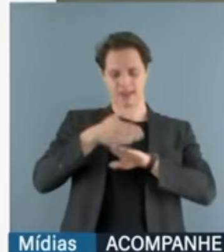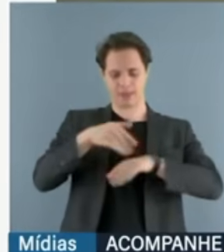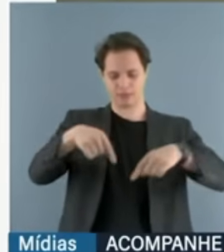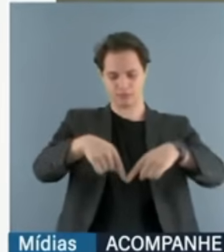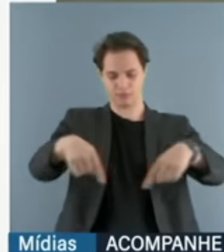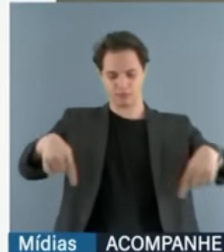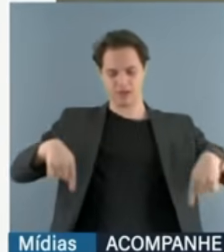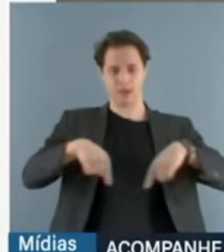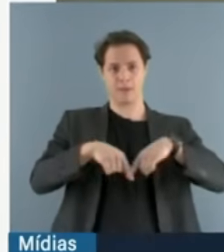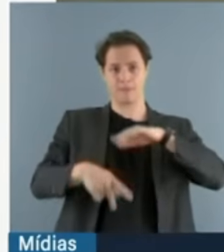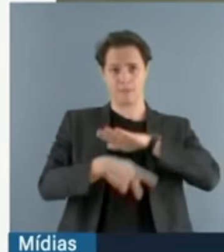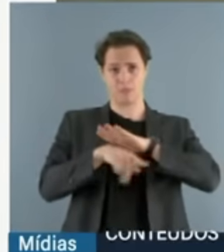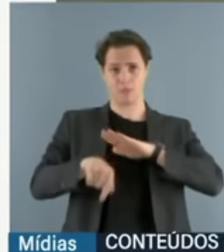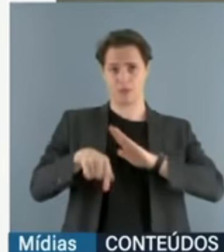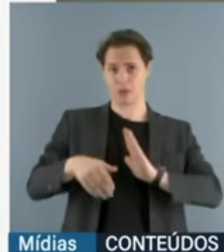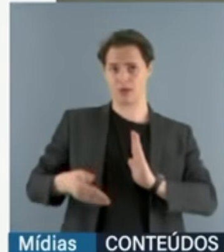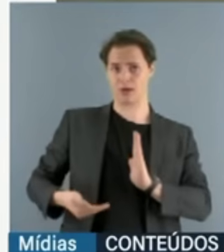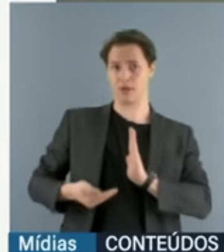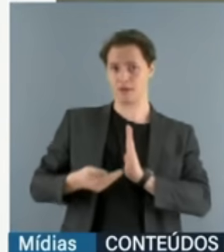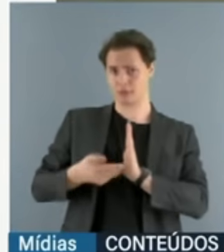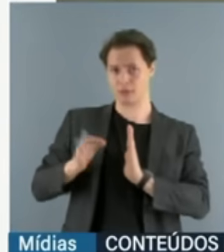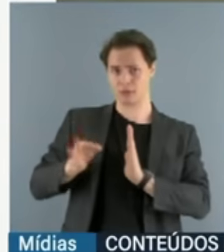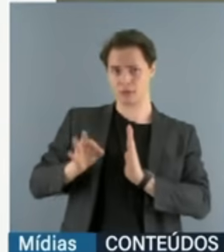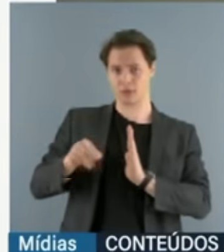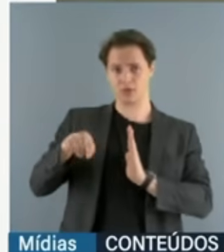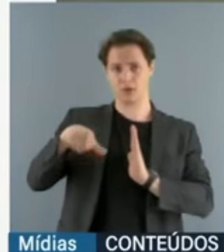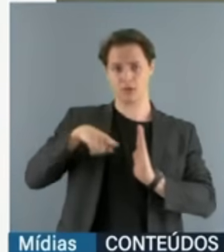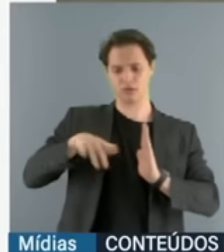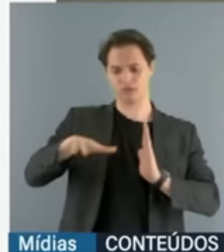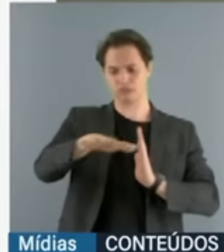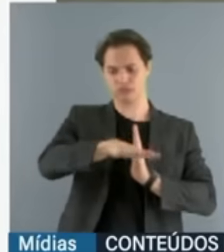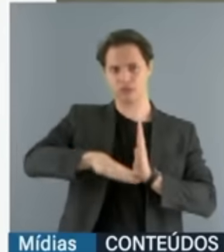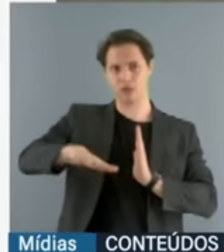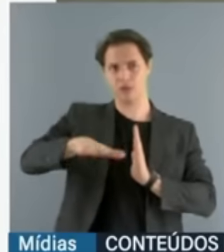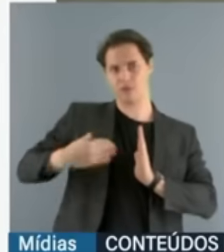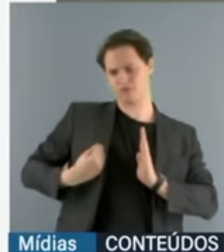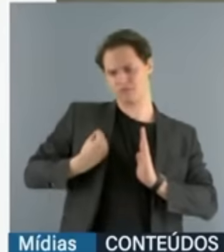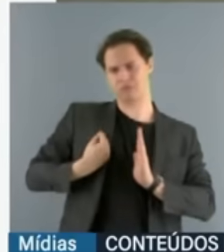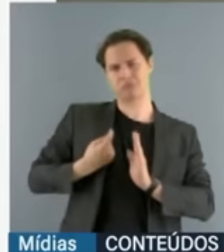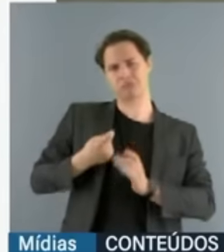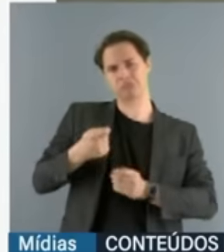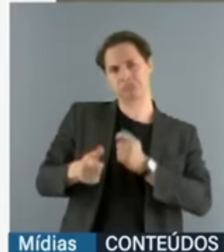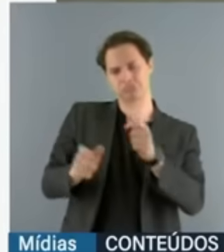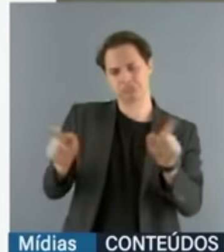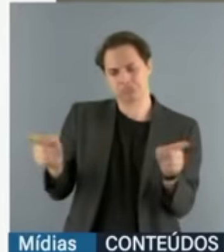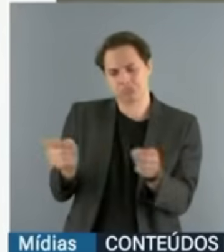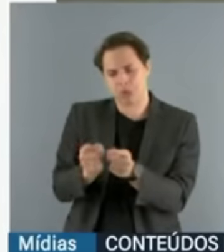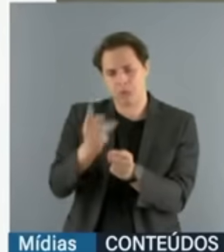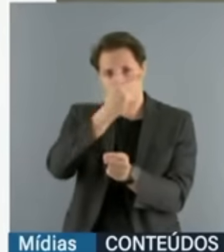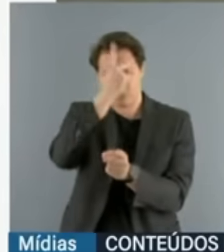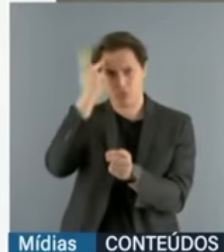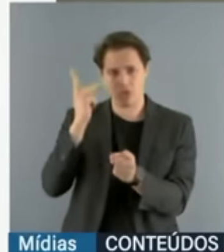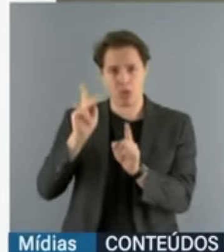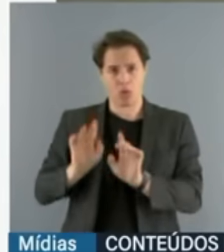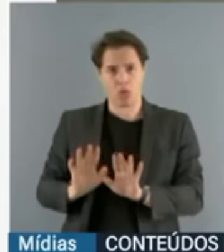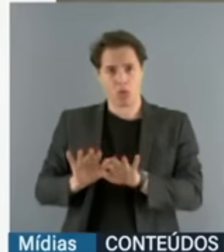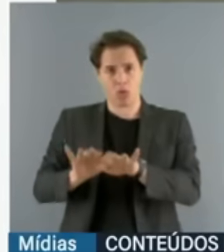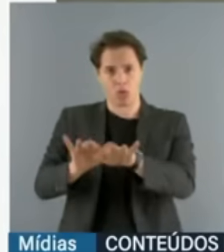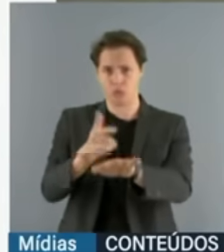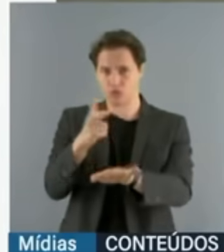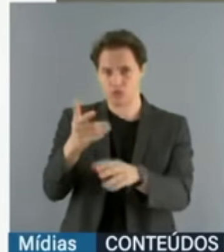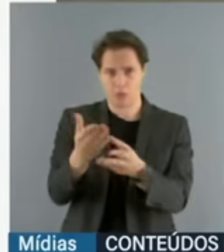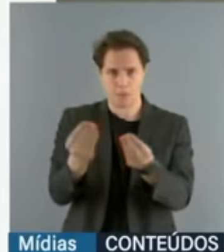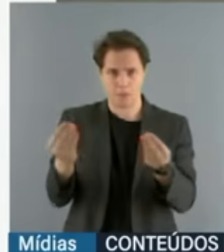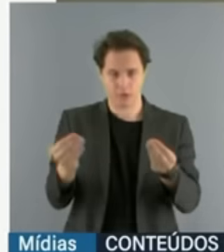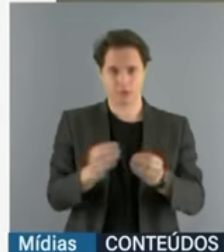da Câmara dos Deputados, não é? Aonde havia ainda uma presença pequena de manifestantes, não tinha uma presença